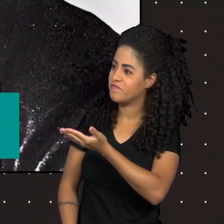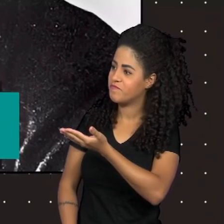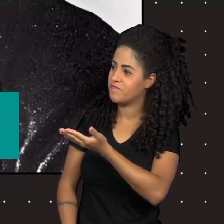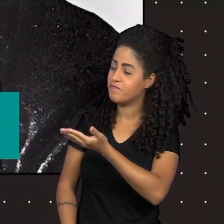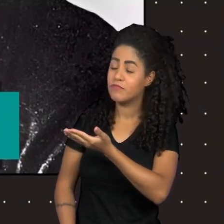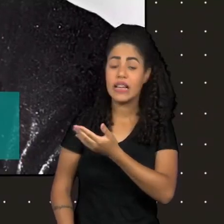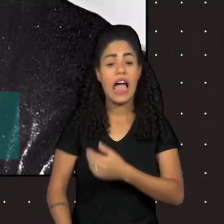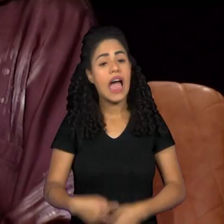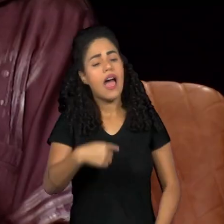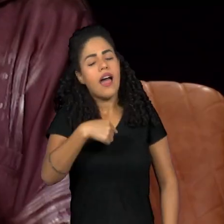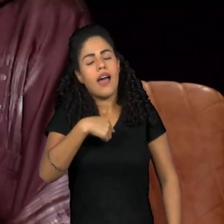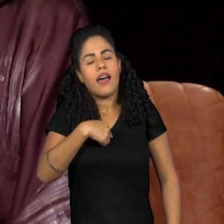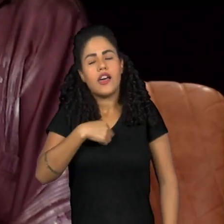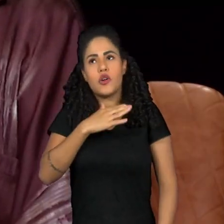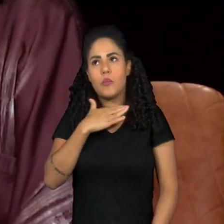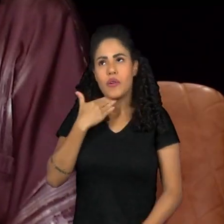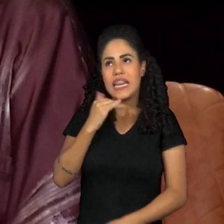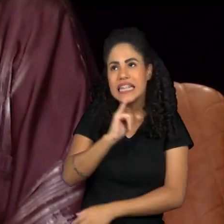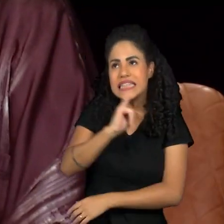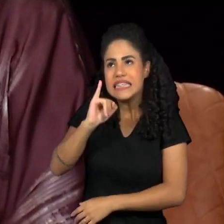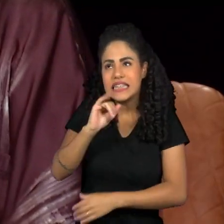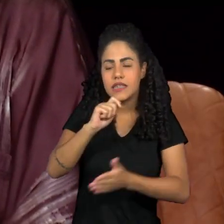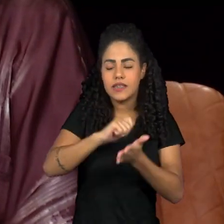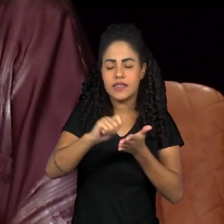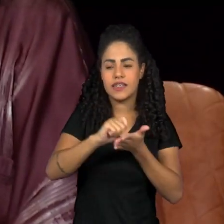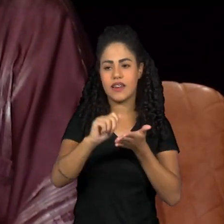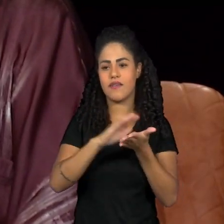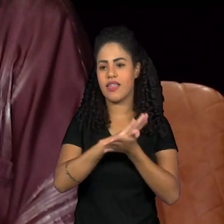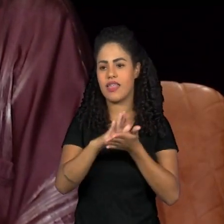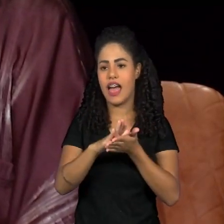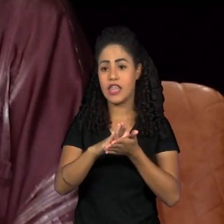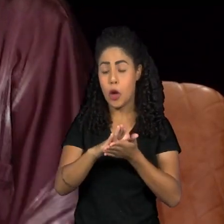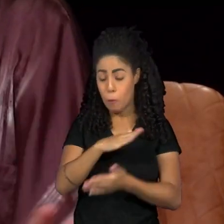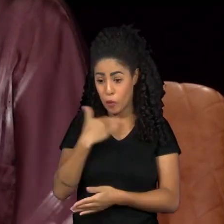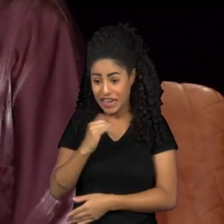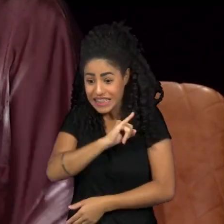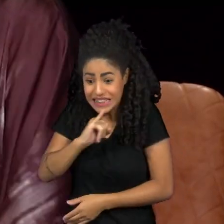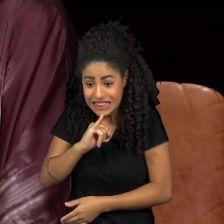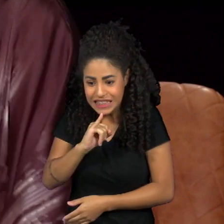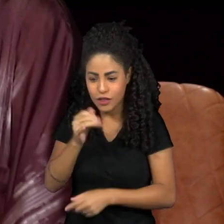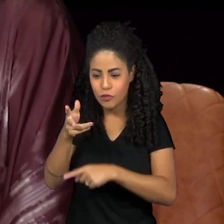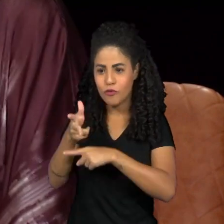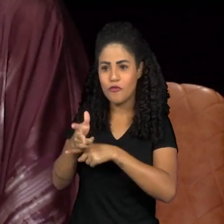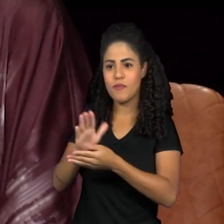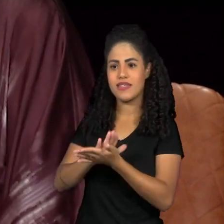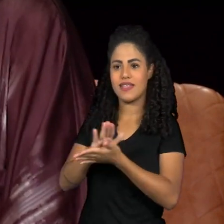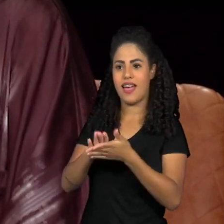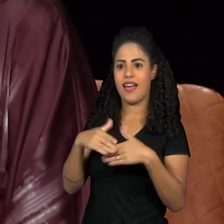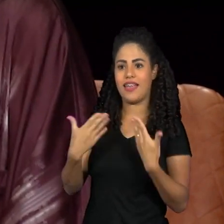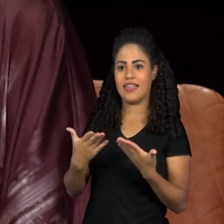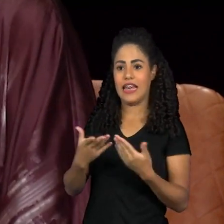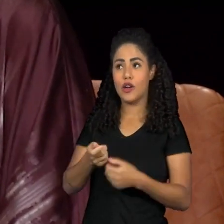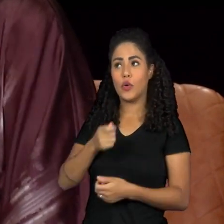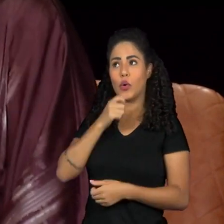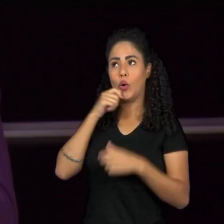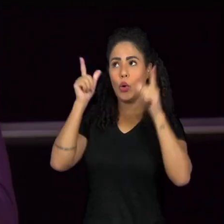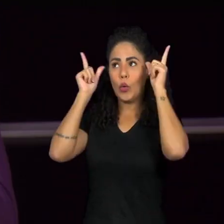Eu morreria se não escrevesse, morreria se não filmasse, eu morreria. Ainda bem que eu filmo,